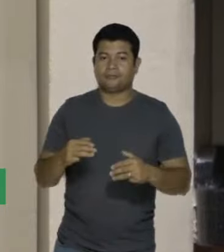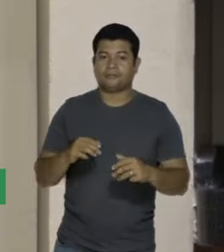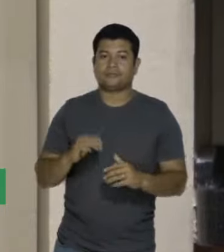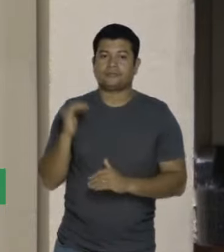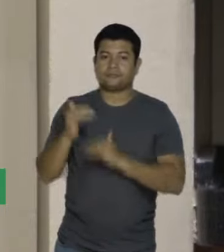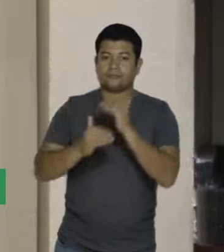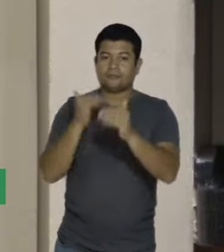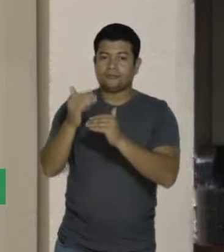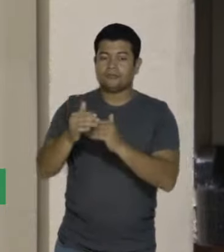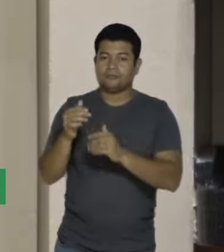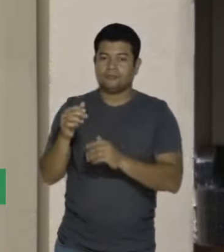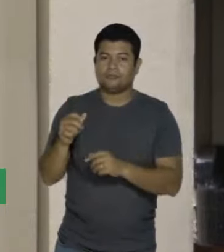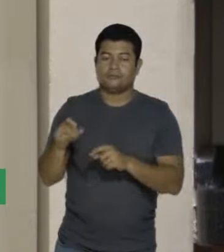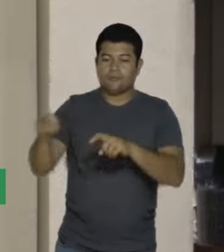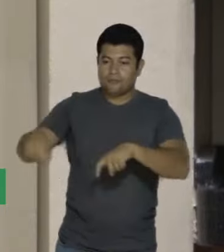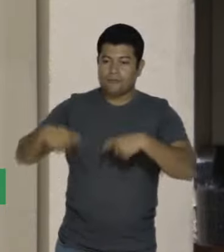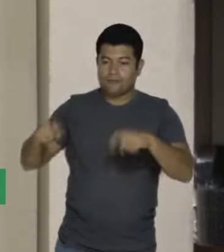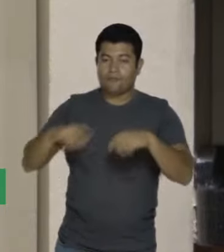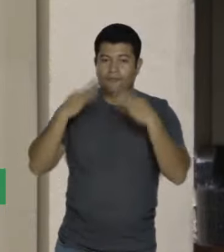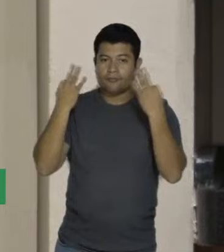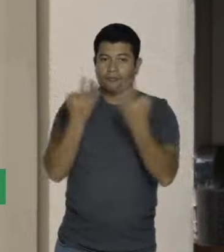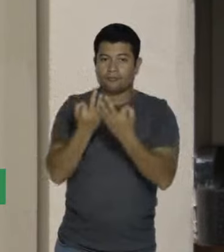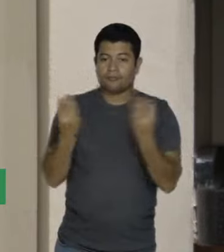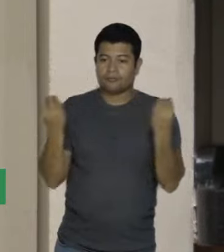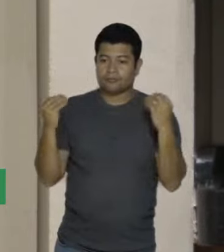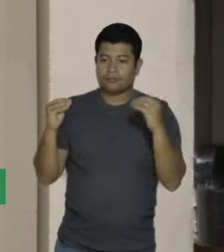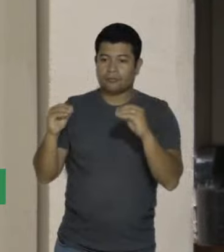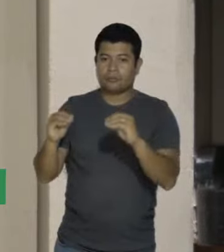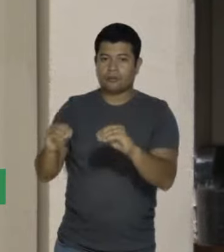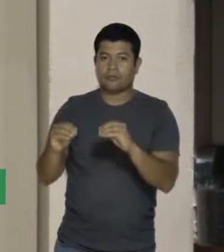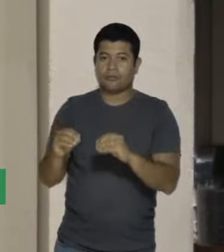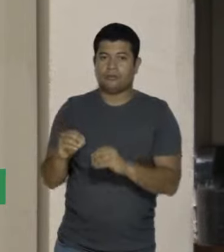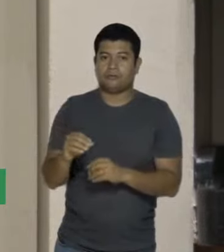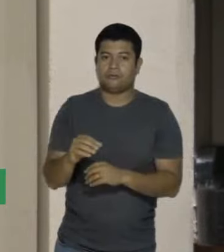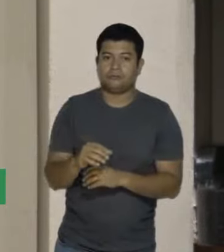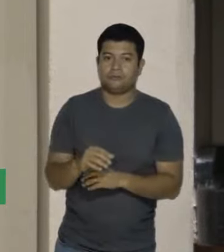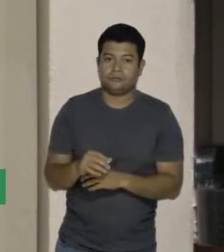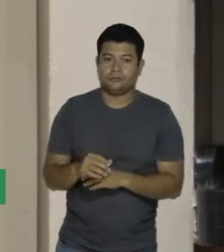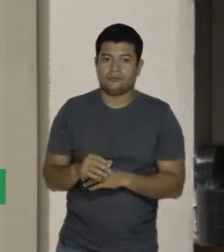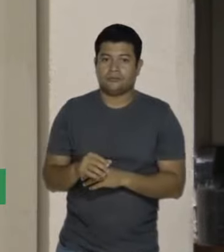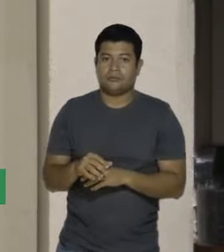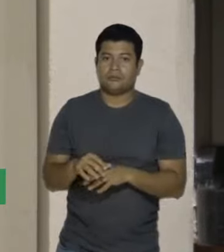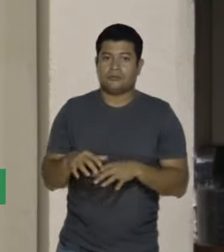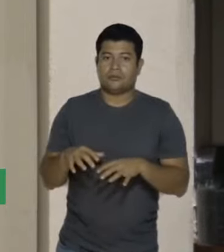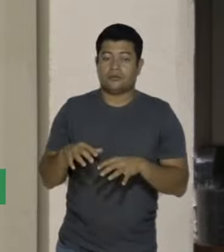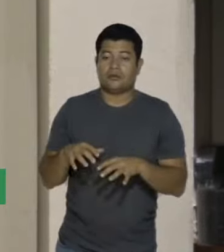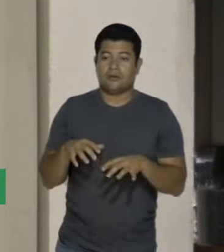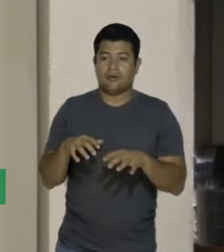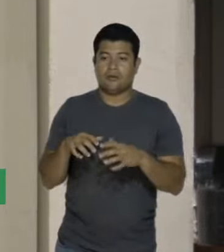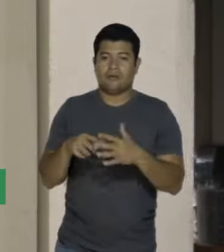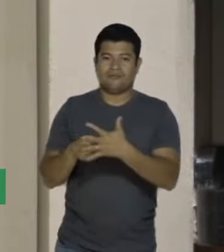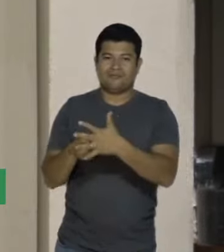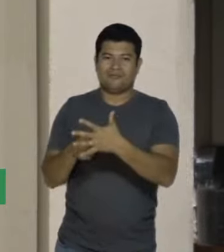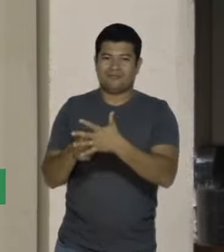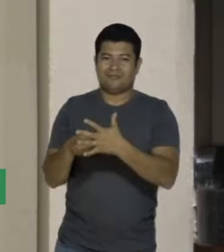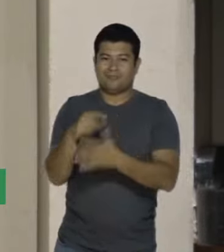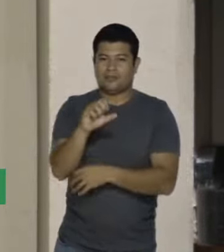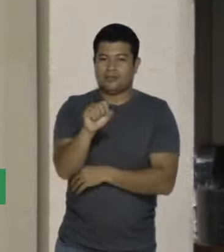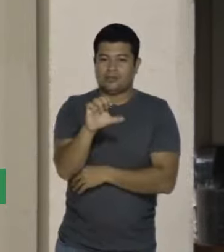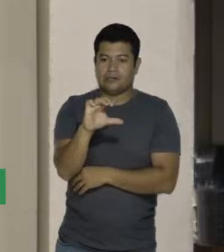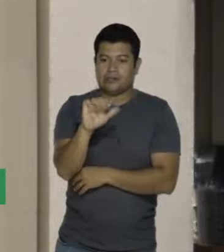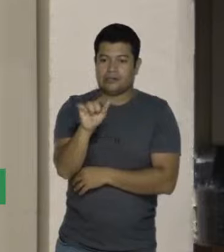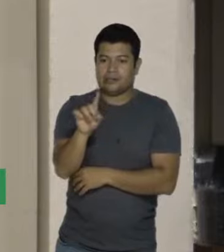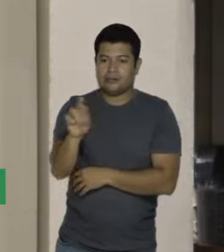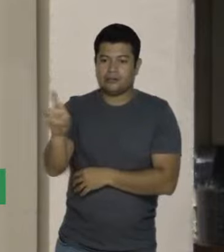Agricultura Familiar para que inclua secadores de cereais entre os equipamentos que podem ser financiados pelo programa